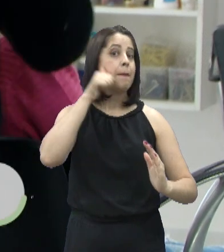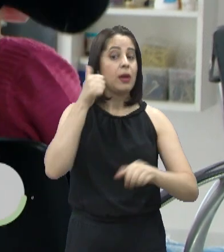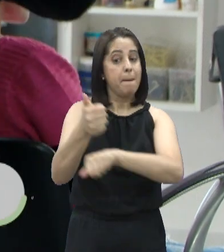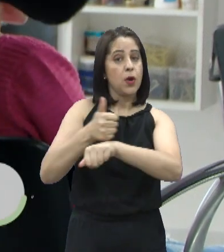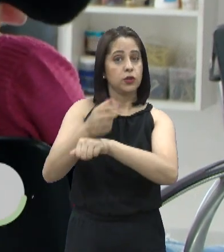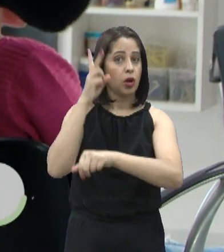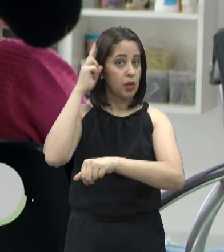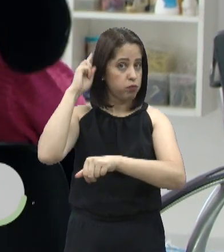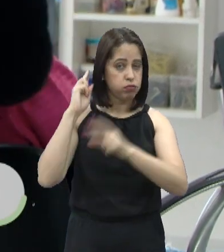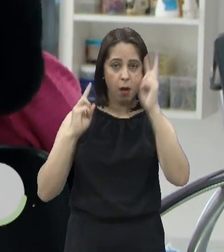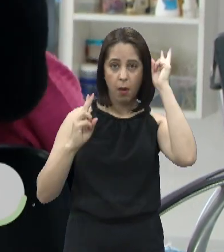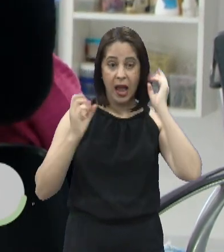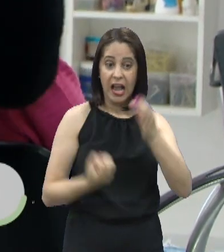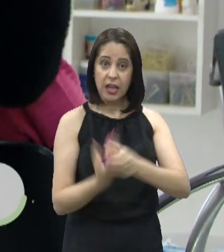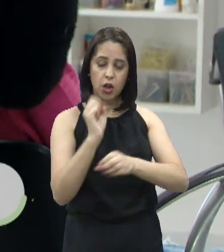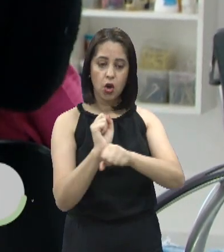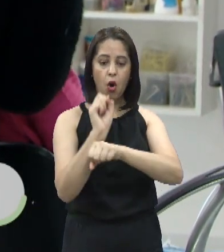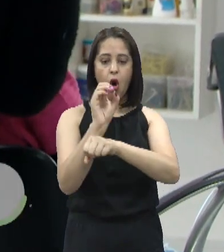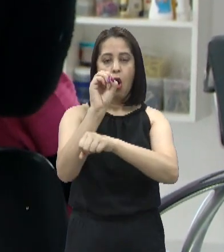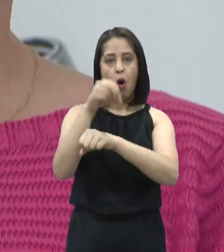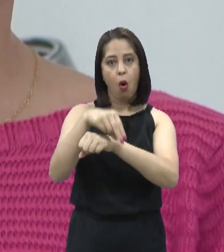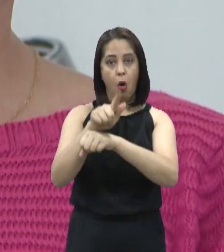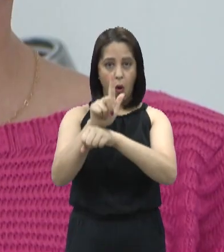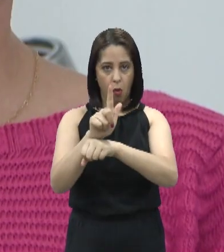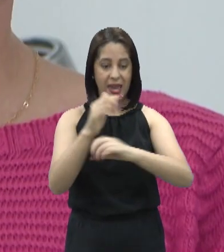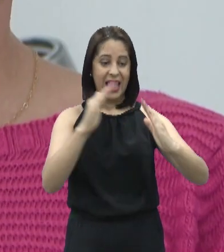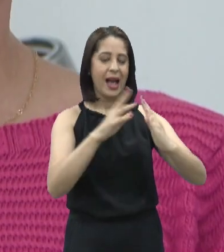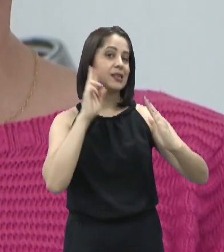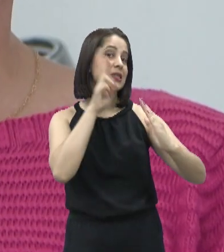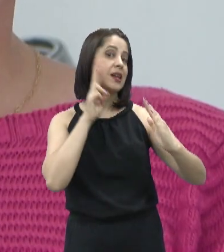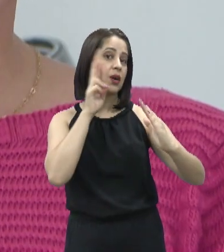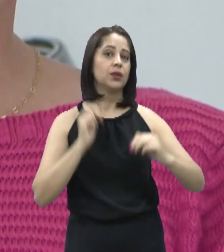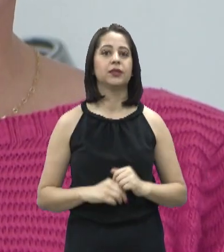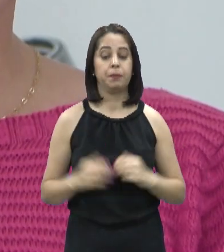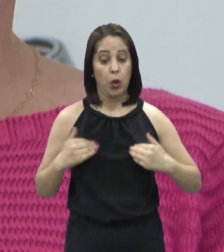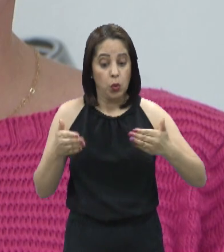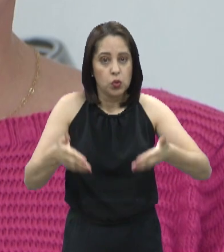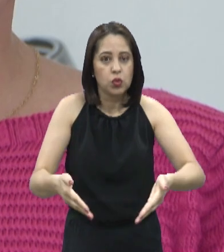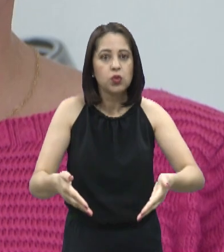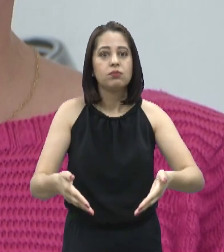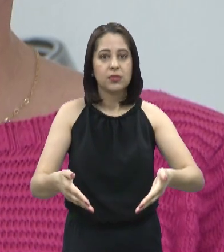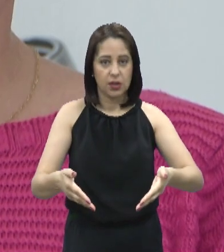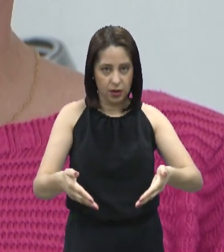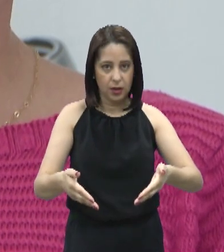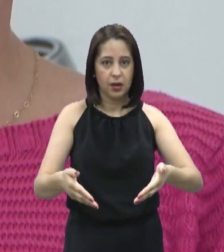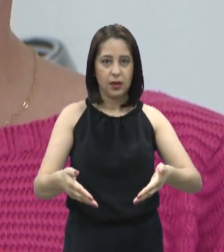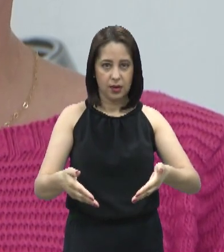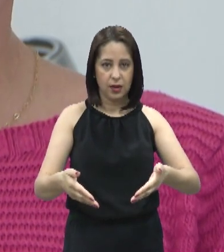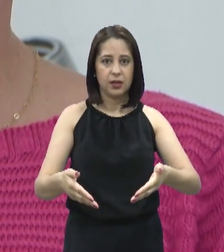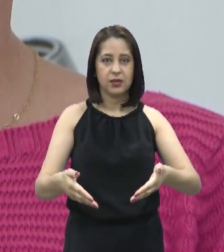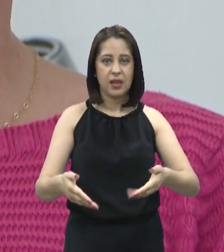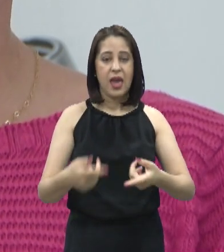é a fundadora da ONG Casa Rosa Beleza do Bem. Eu cheguei aqui, né, para Maria retirar o restinho